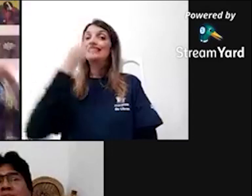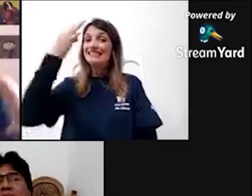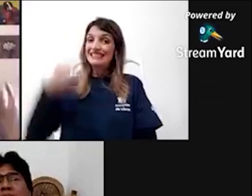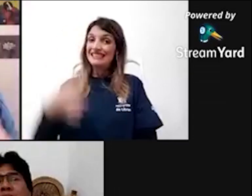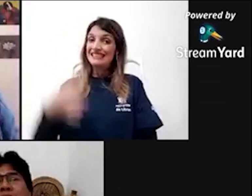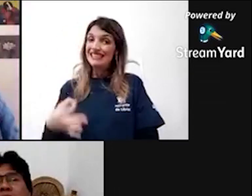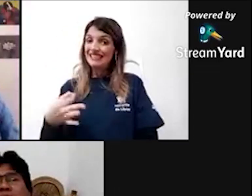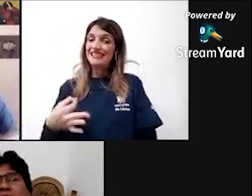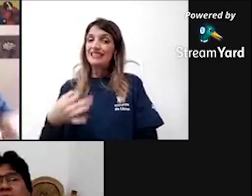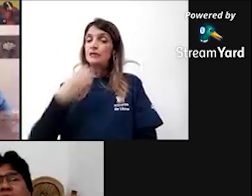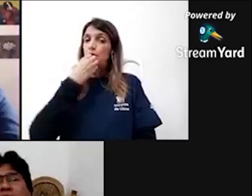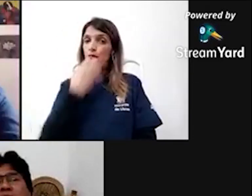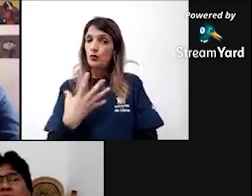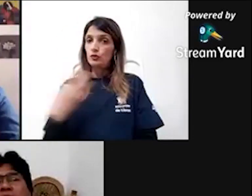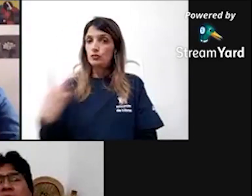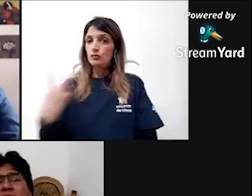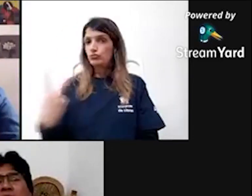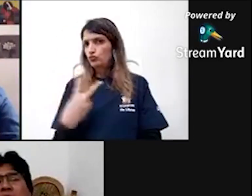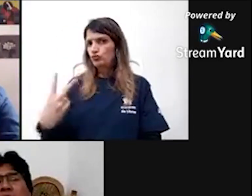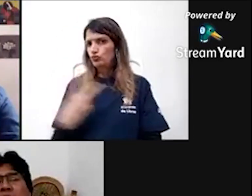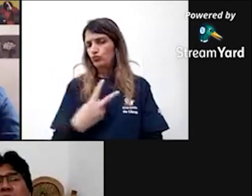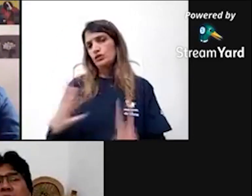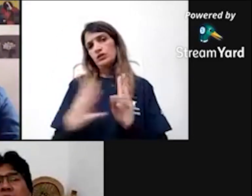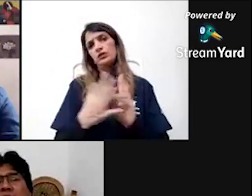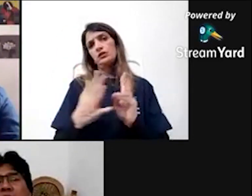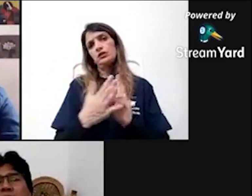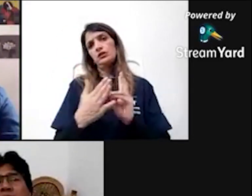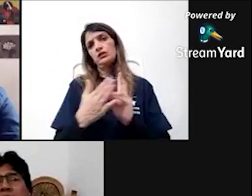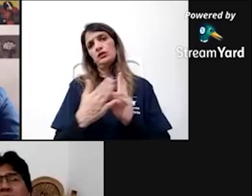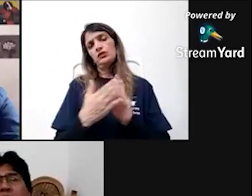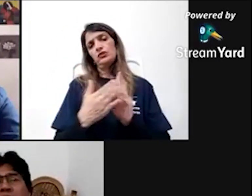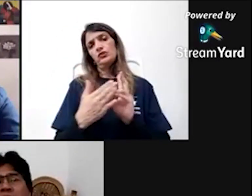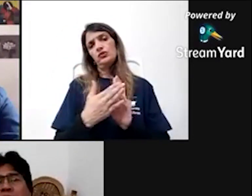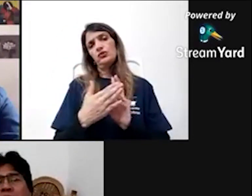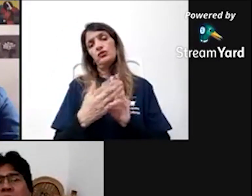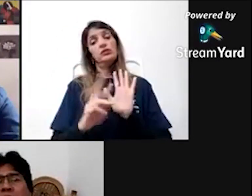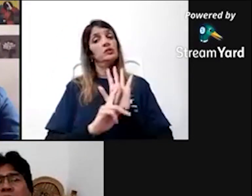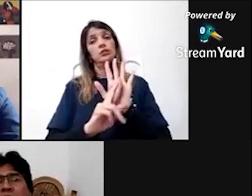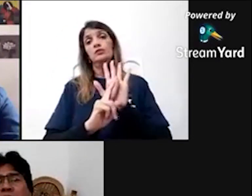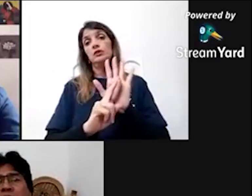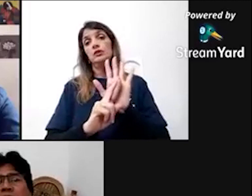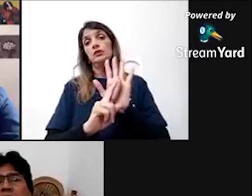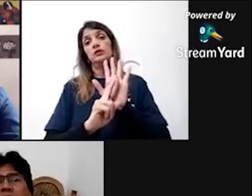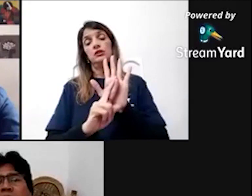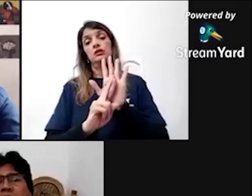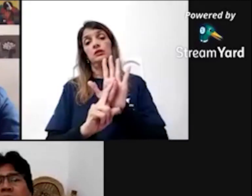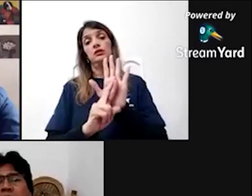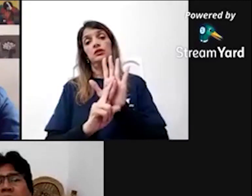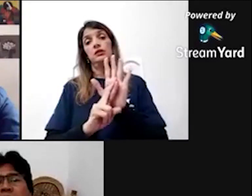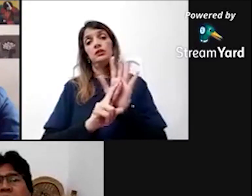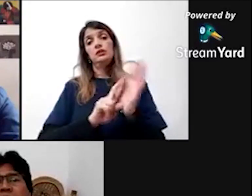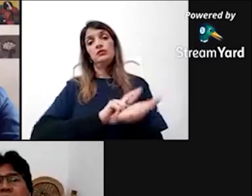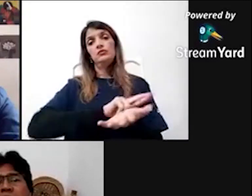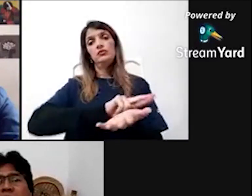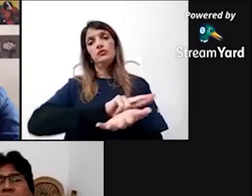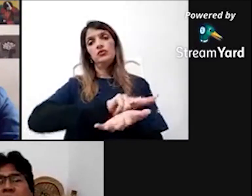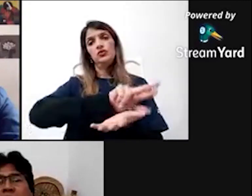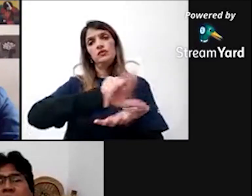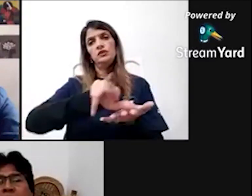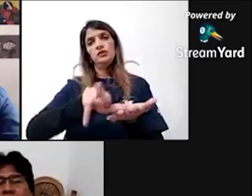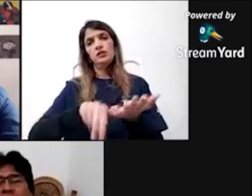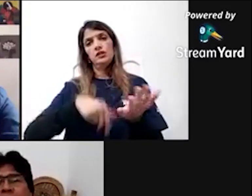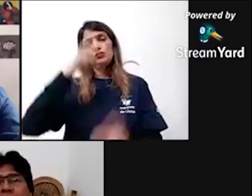é feita por dois indígenas que, de uma certa maneira, representa essa diversidade cultural que